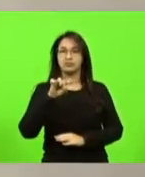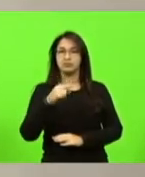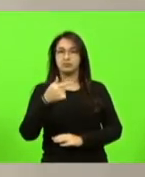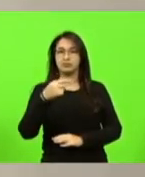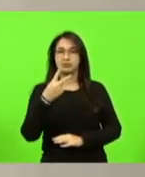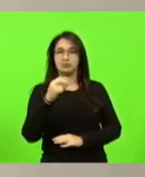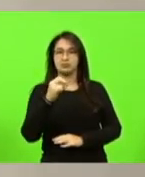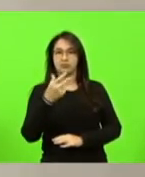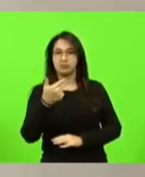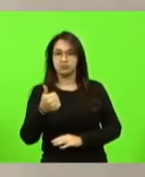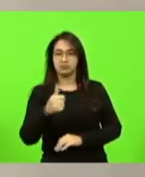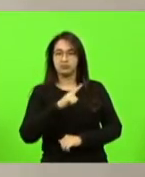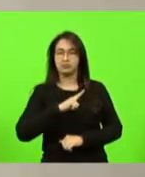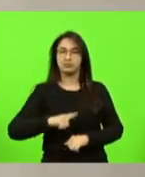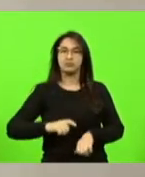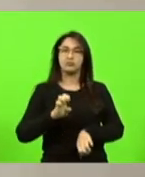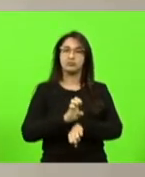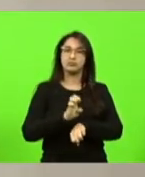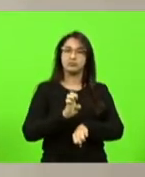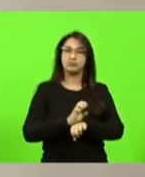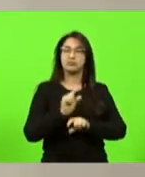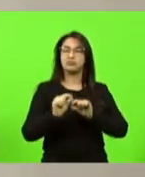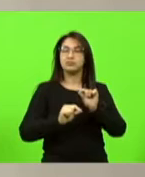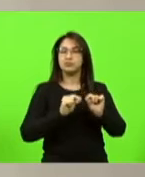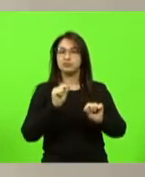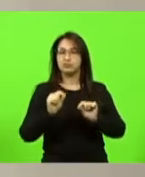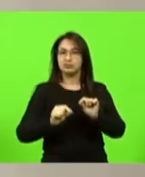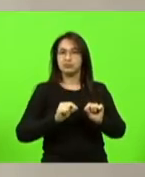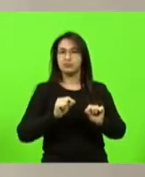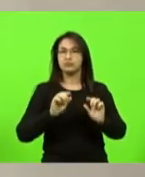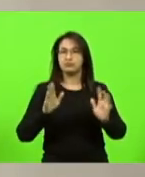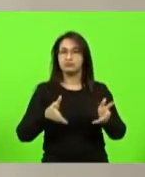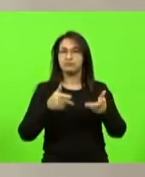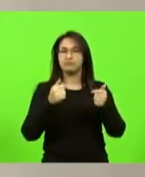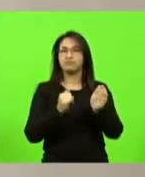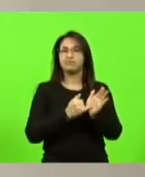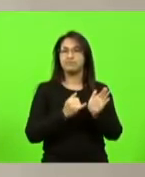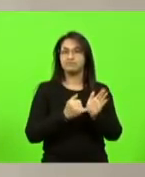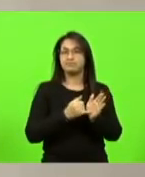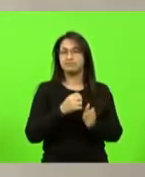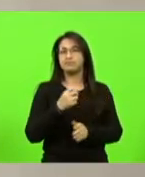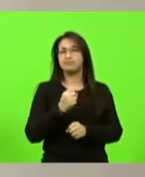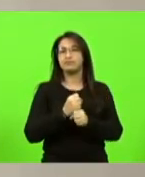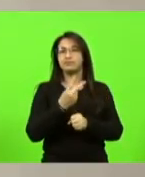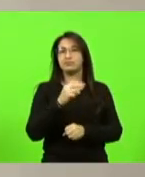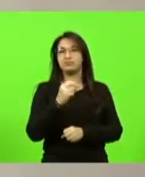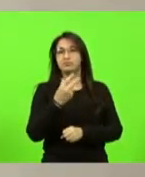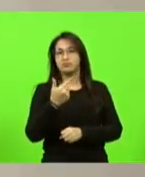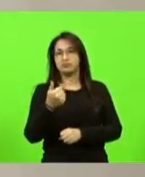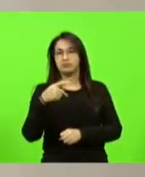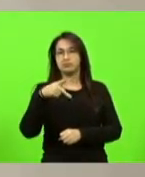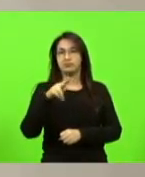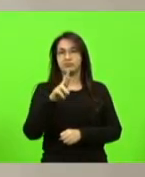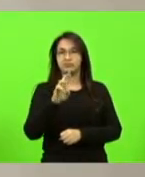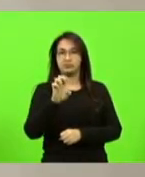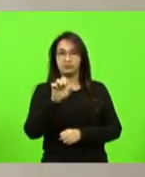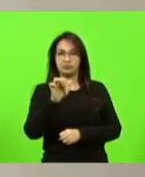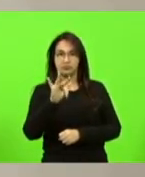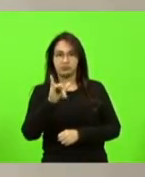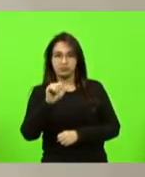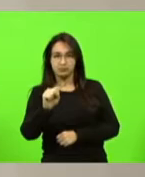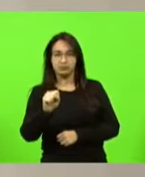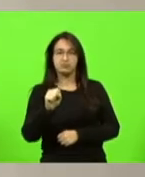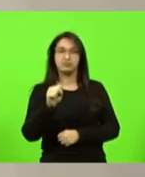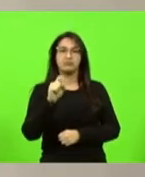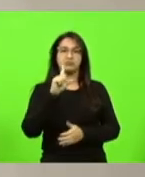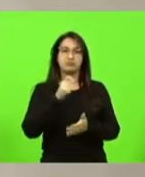49.7/2021, autor Governo do Estado, institui o Programa Catarinense de Recuperação Fiscal de 2021, Prefis SC 2021 e estabelece